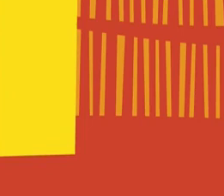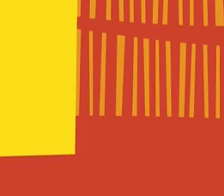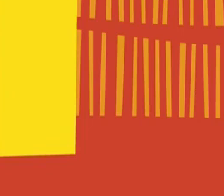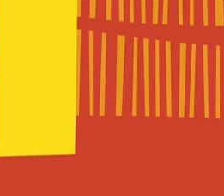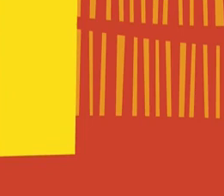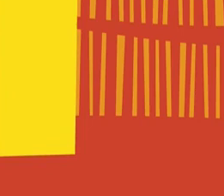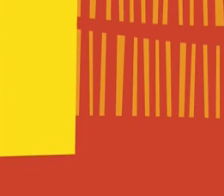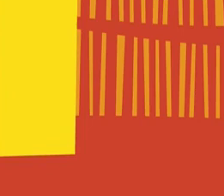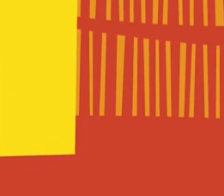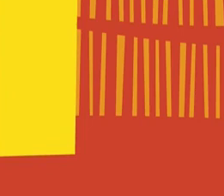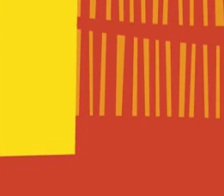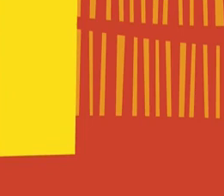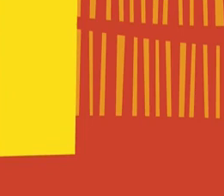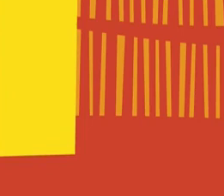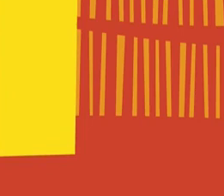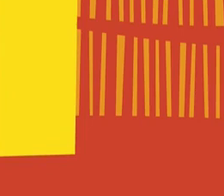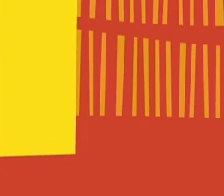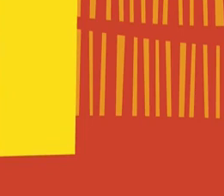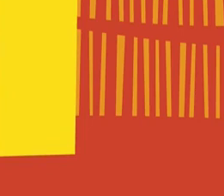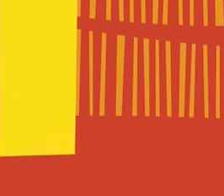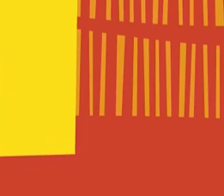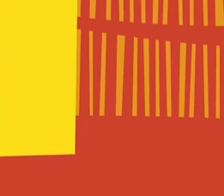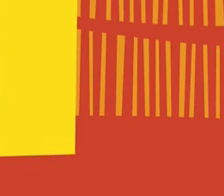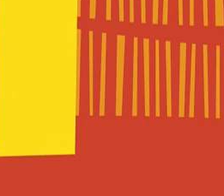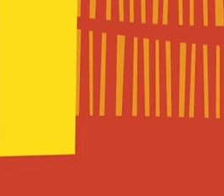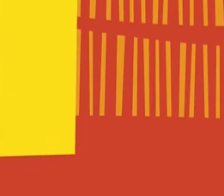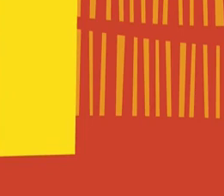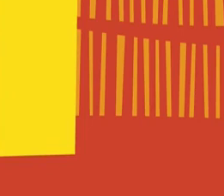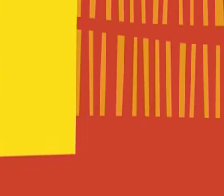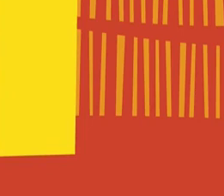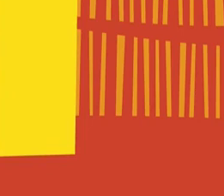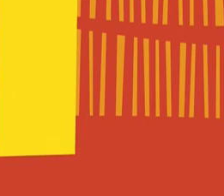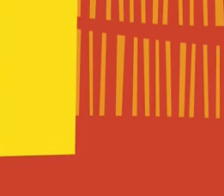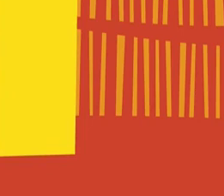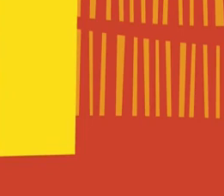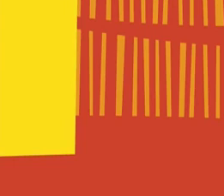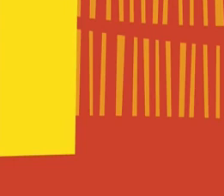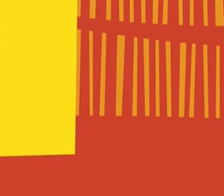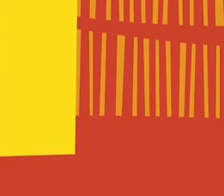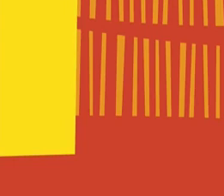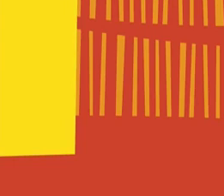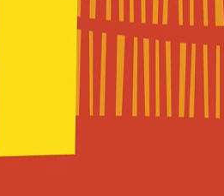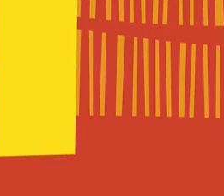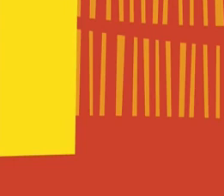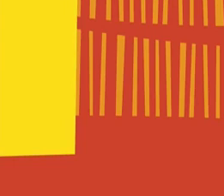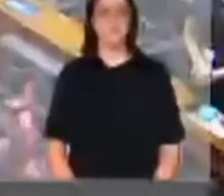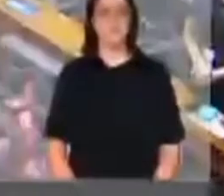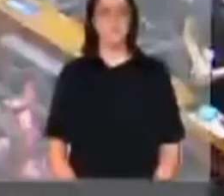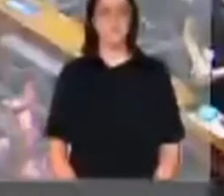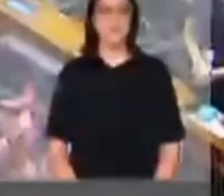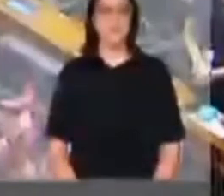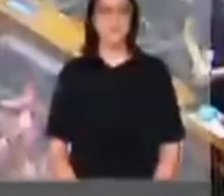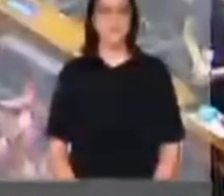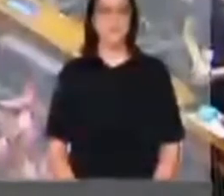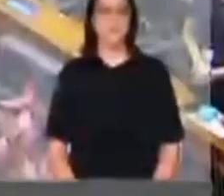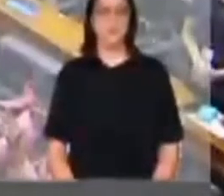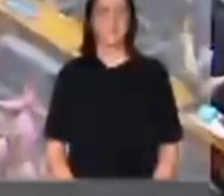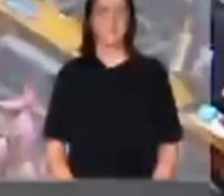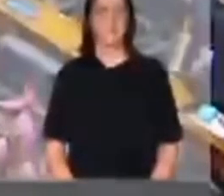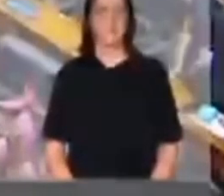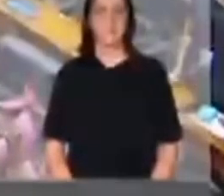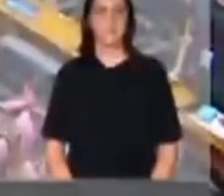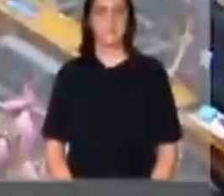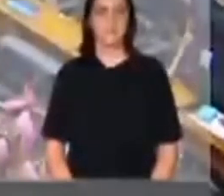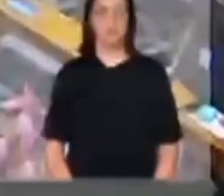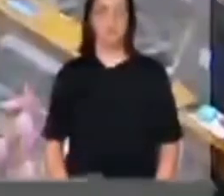ferramenta para não ceder nenhum espaço na política para grupos considerados que não devem pertencer à política. O que o estudo revelou